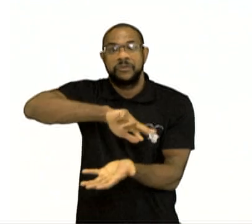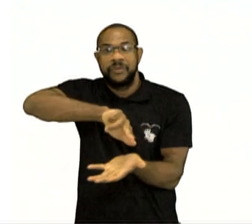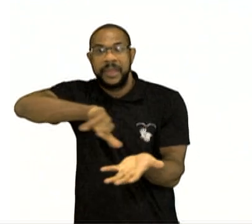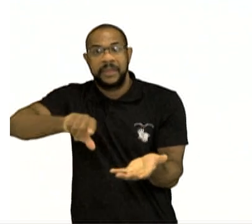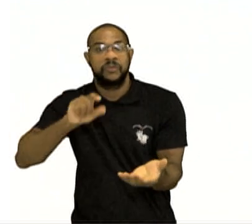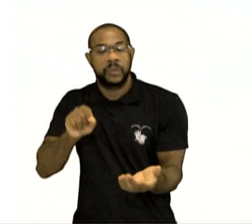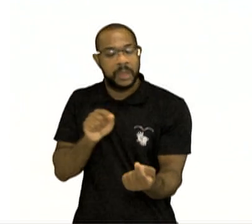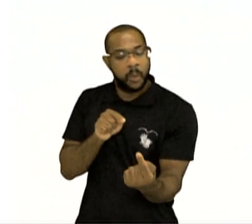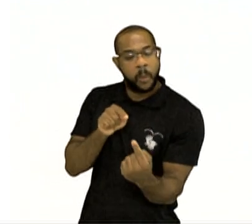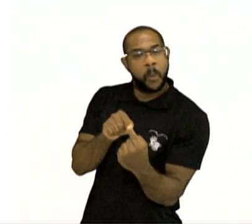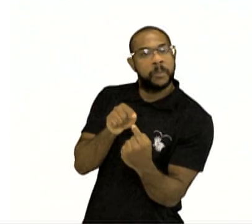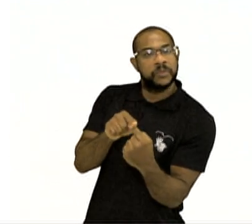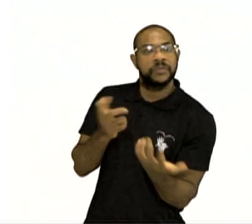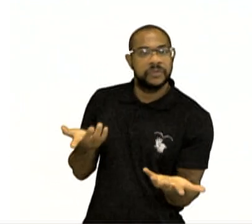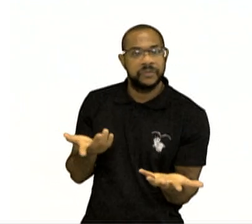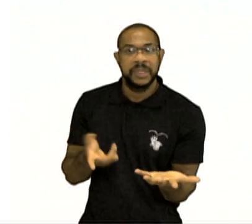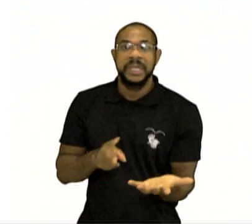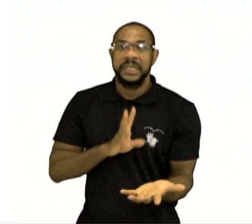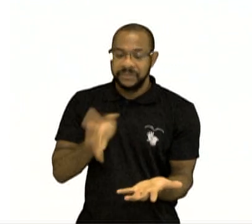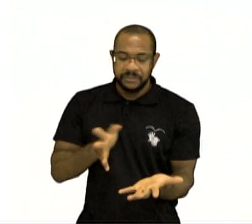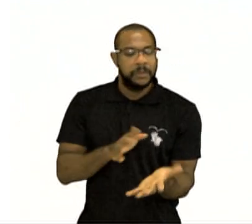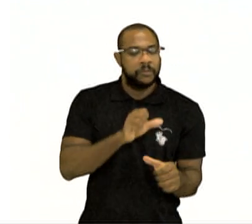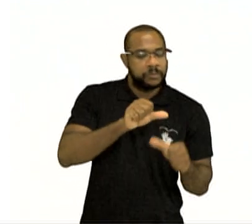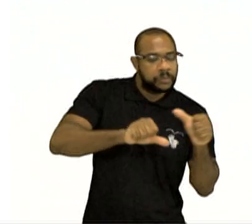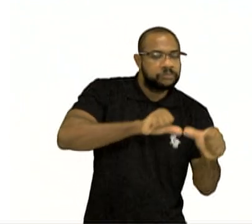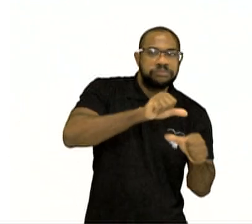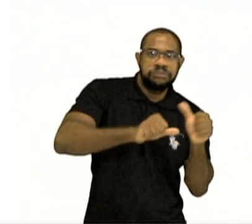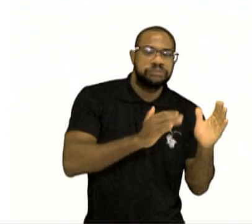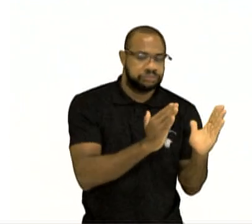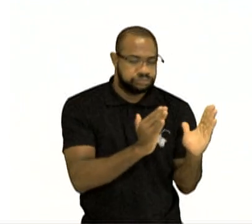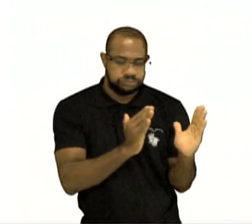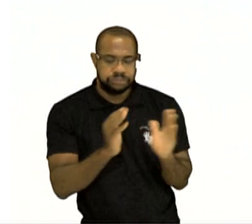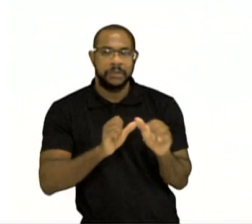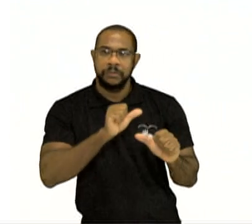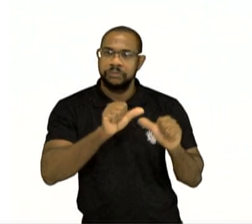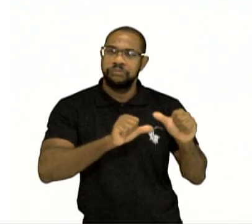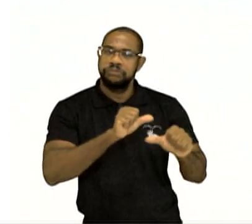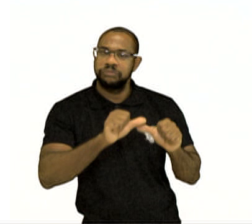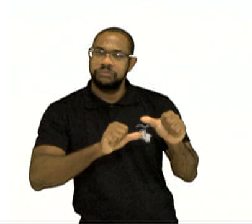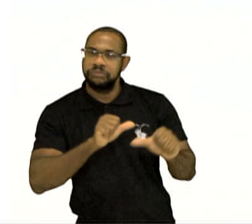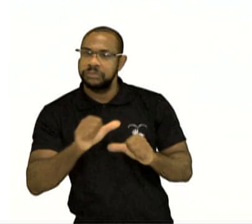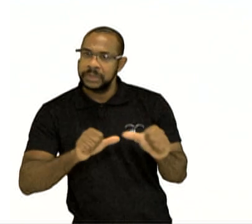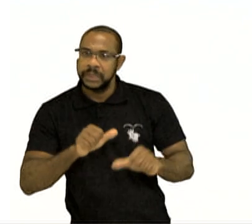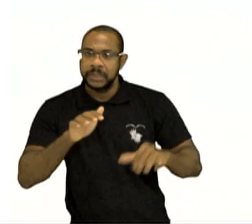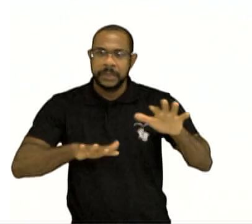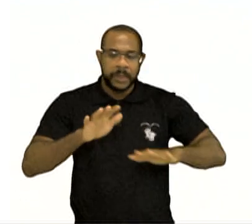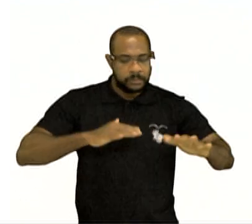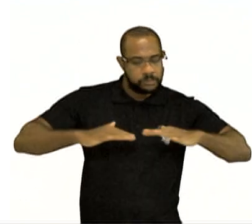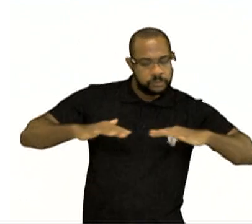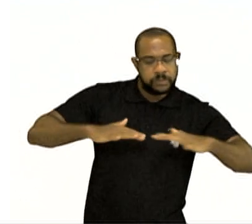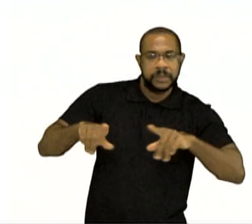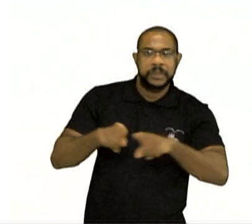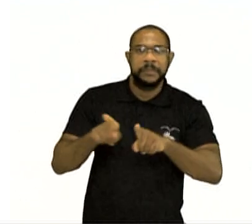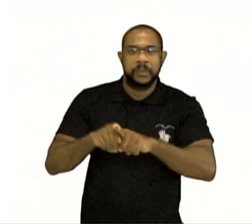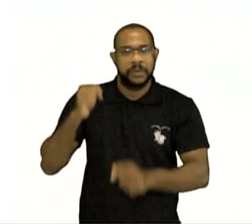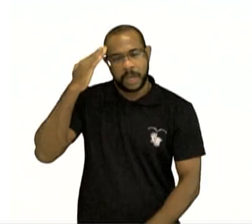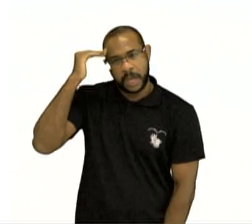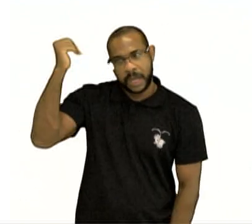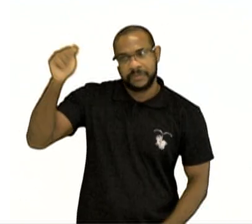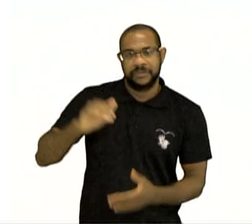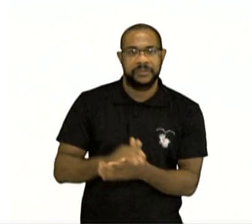foram mudando conforme o tempo e os movimentos artísticos. E eles sempre estiveram carregados